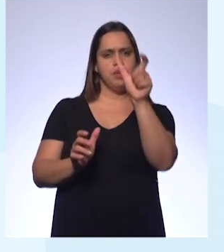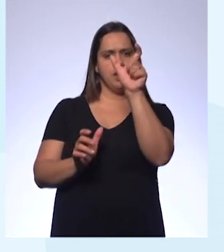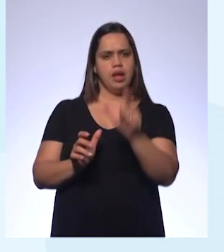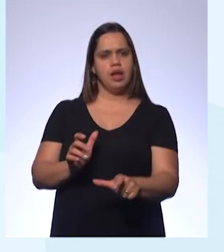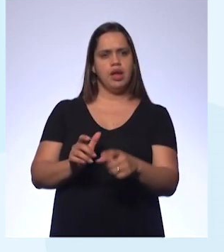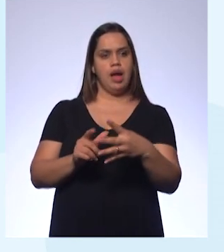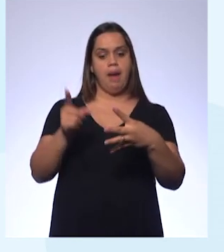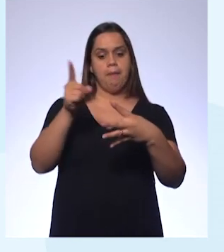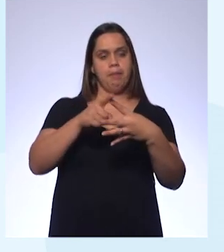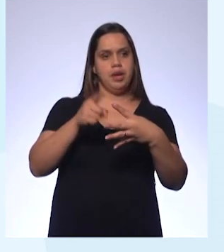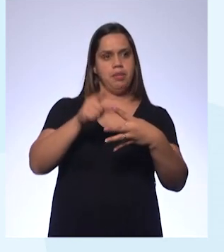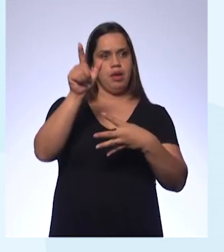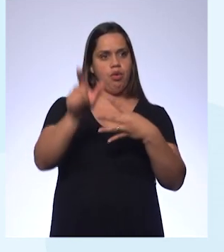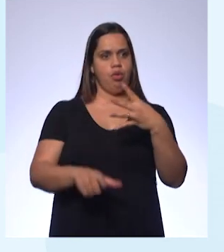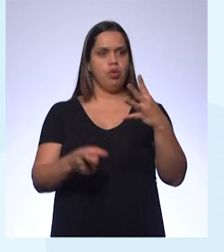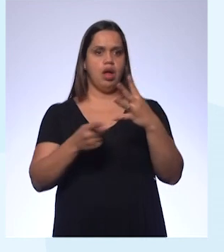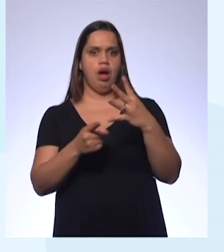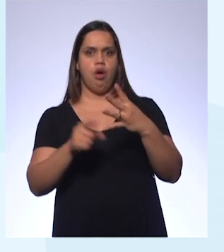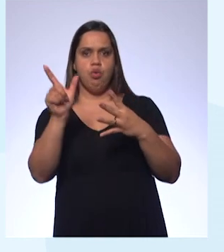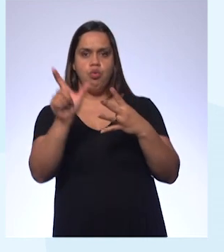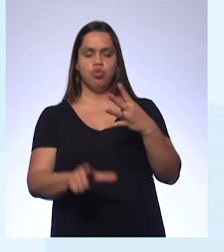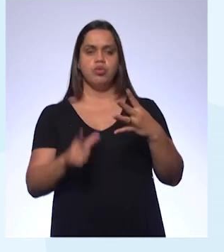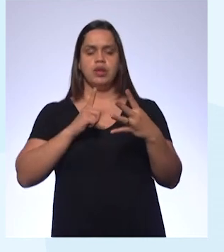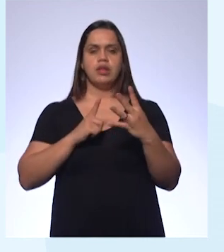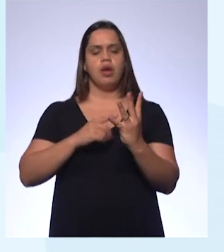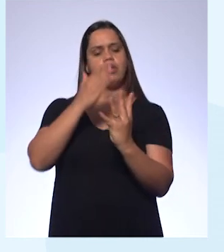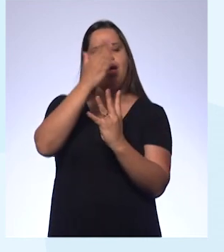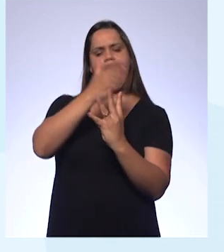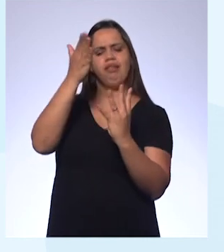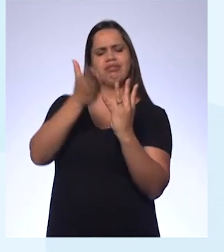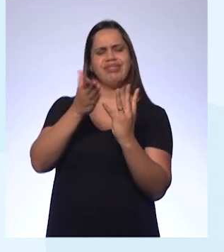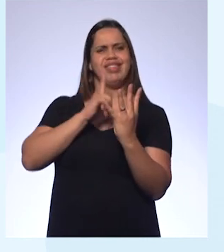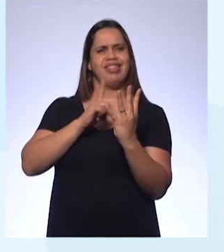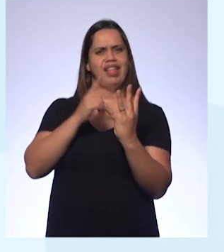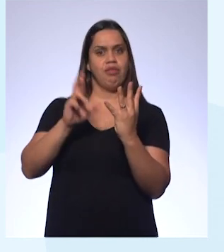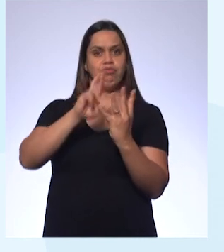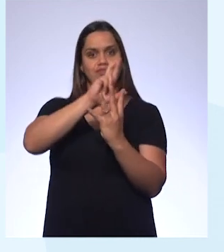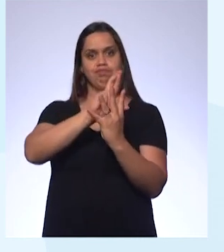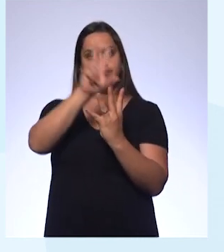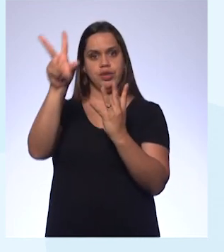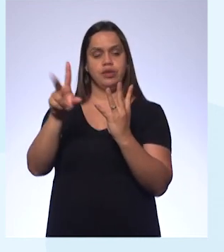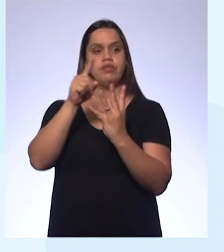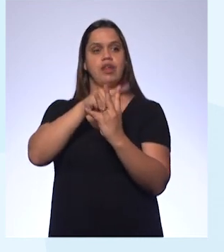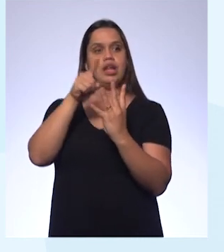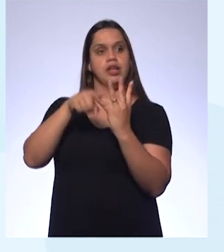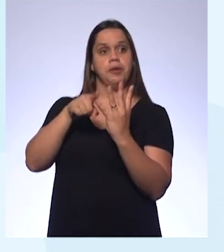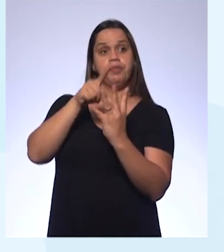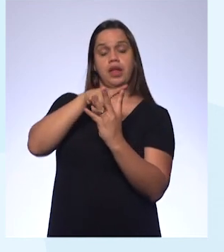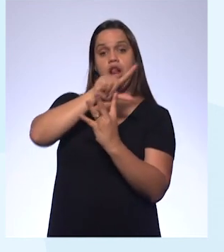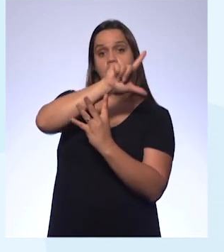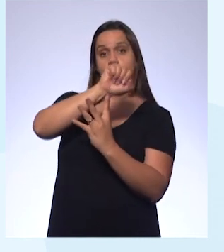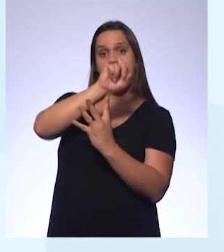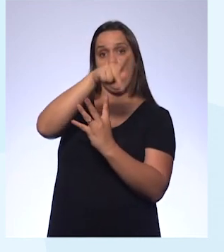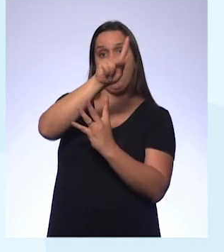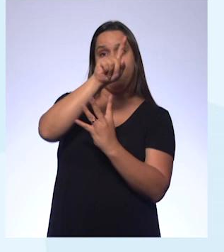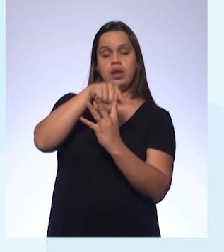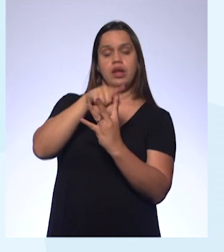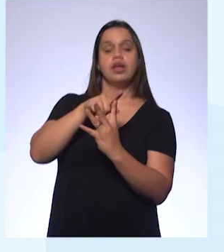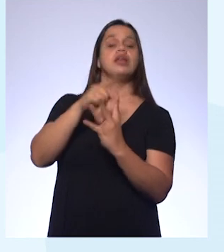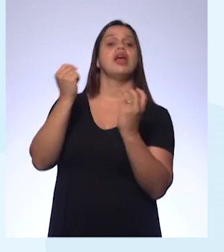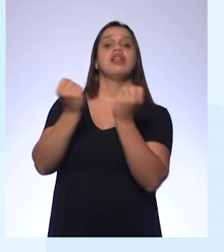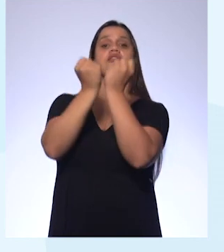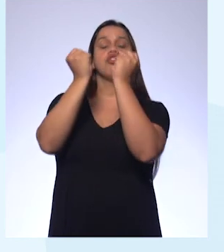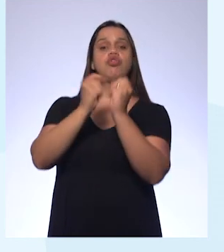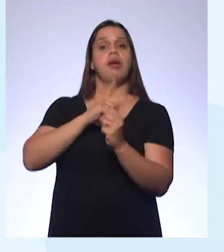nós temos uma divergência aí, né? Olha só, o John Locke defendia a propriedade como